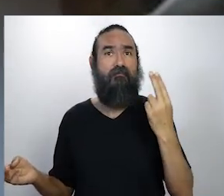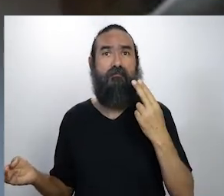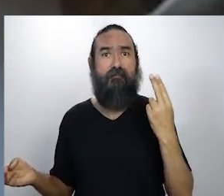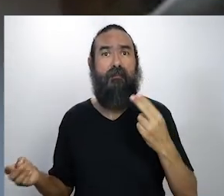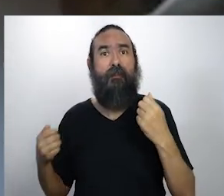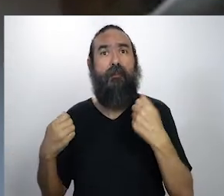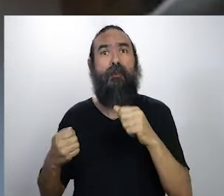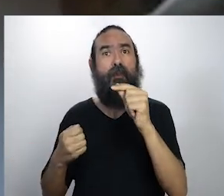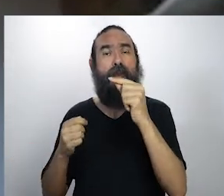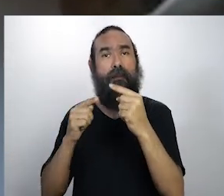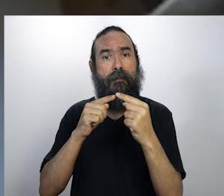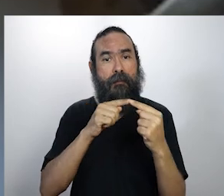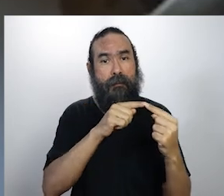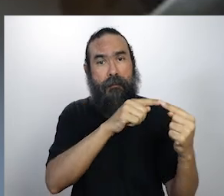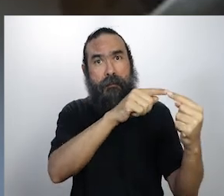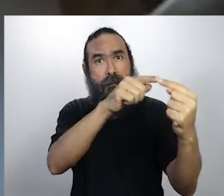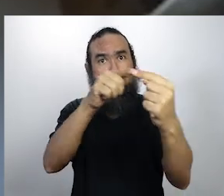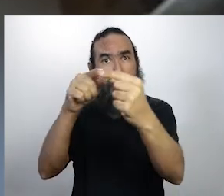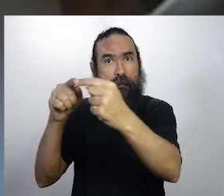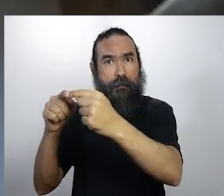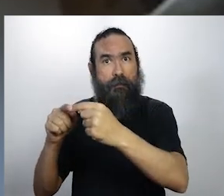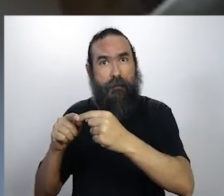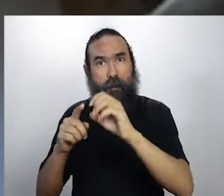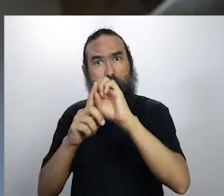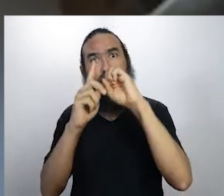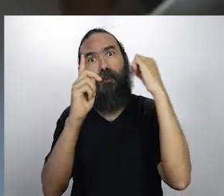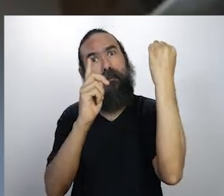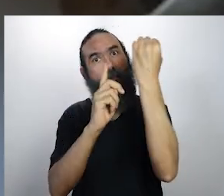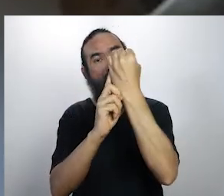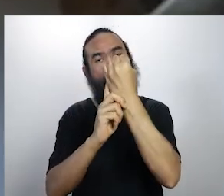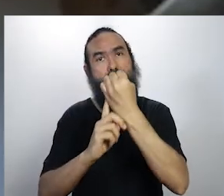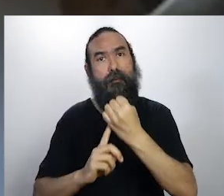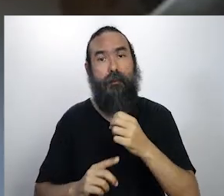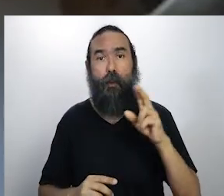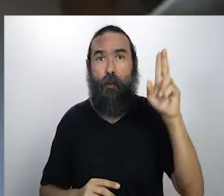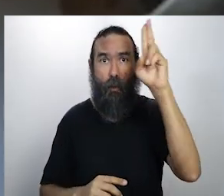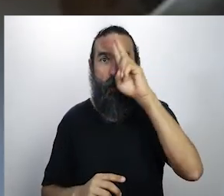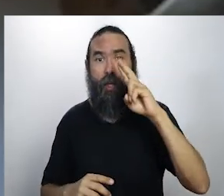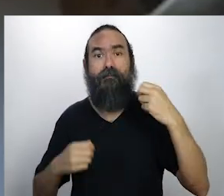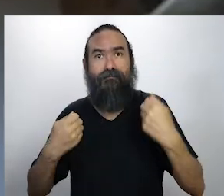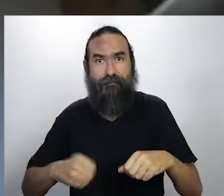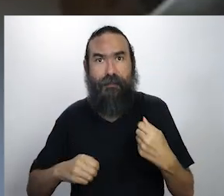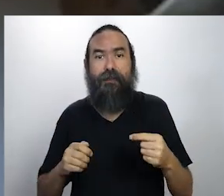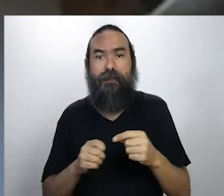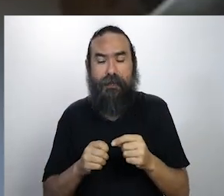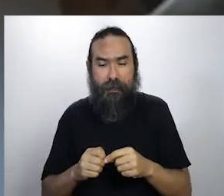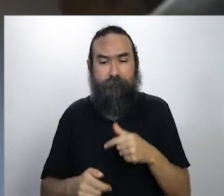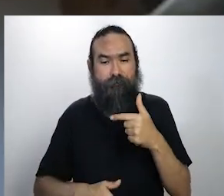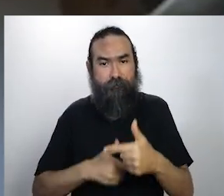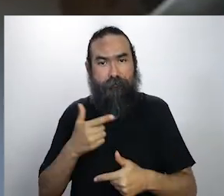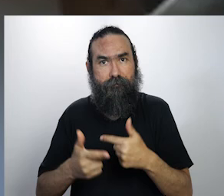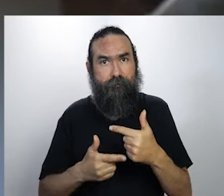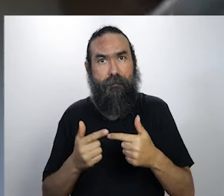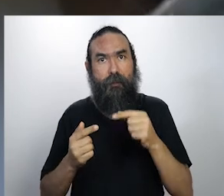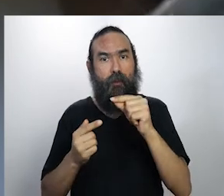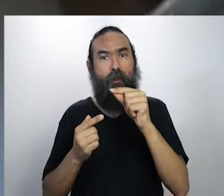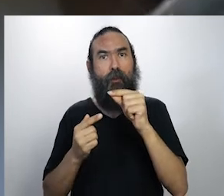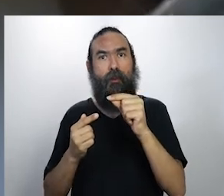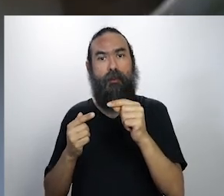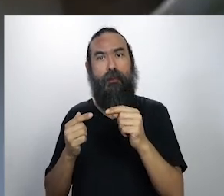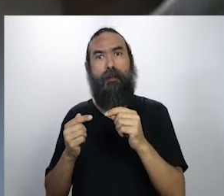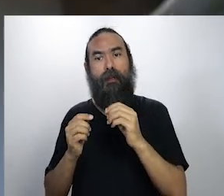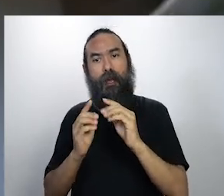escuta permanente, que eu acho que é o trabalho também de extensão que a universidade tem a fazer, né? A extensão